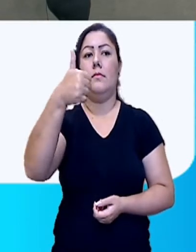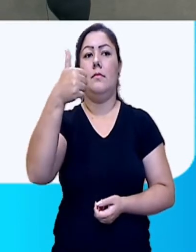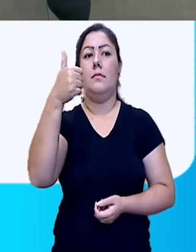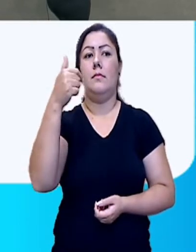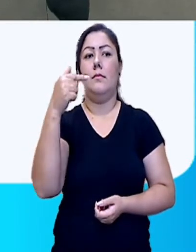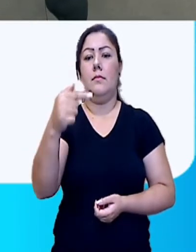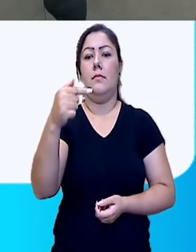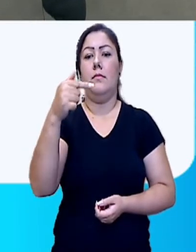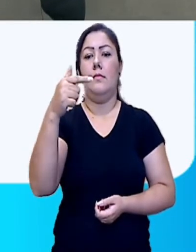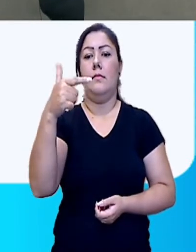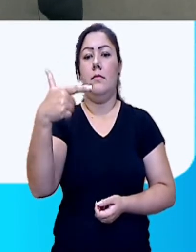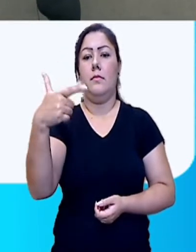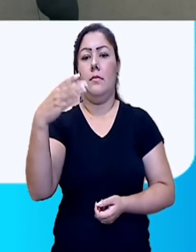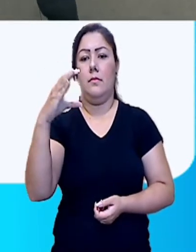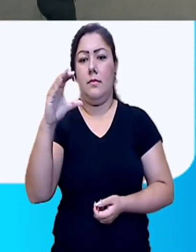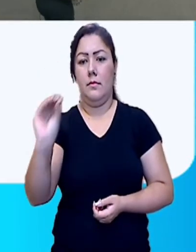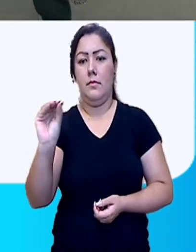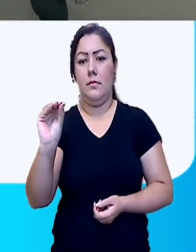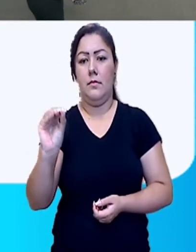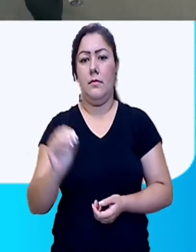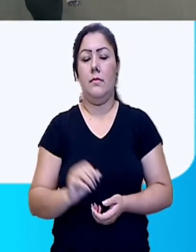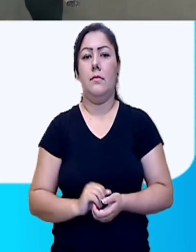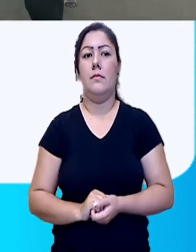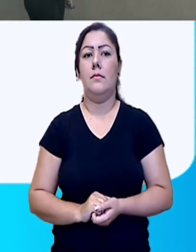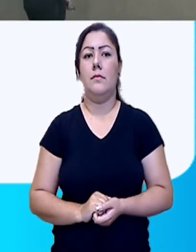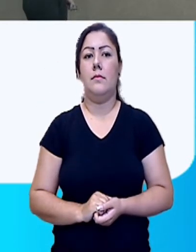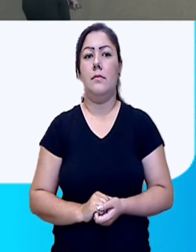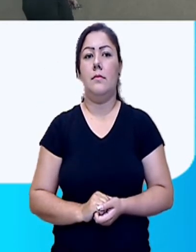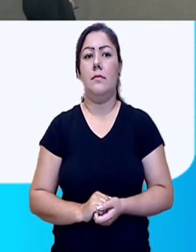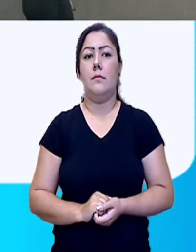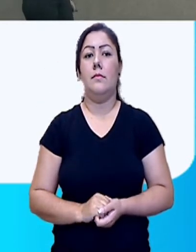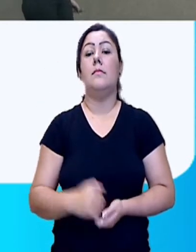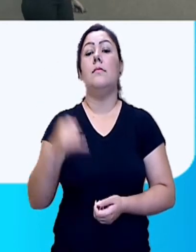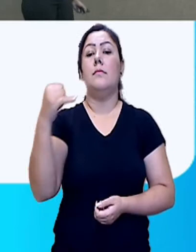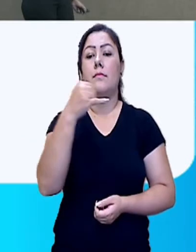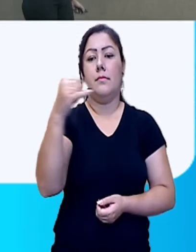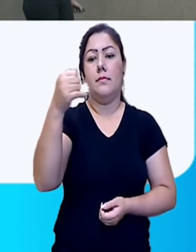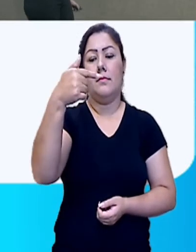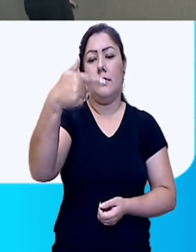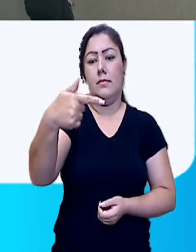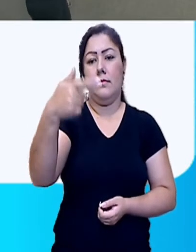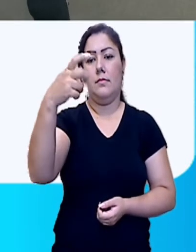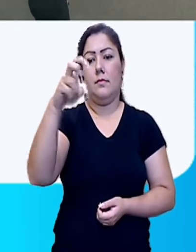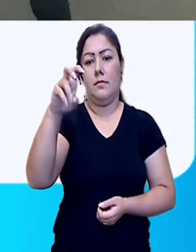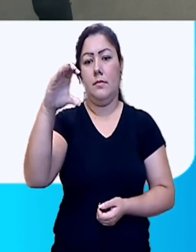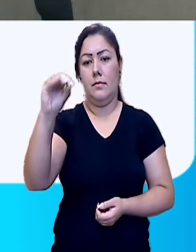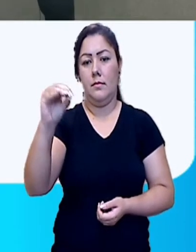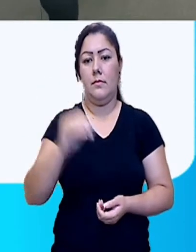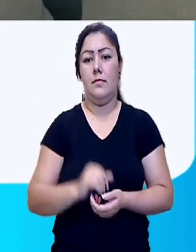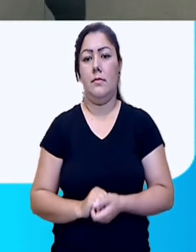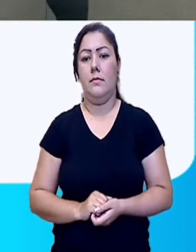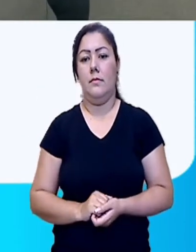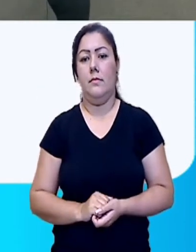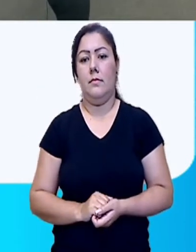1.720, que eu já sei que tá lá, e menos